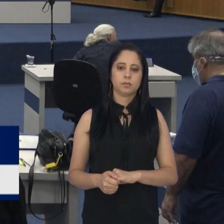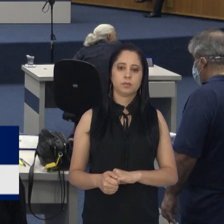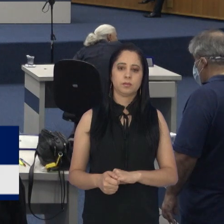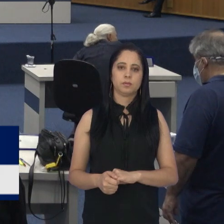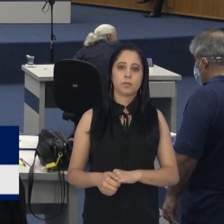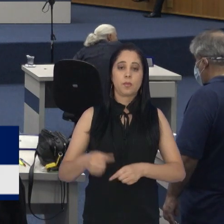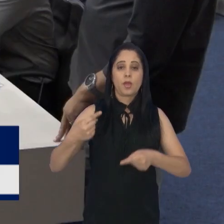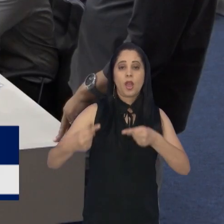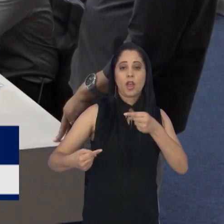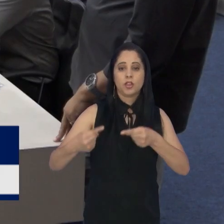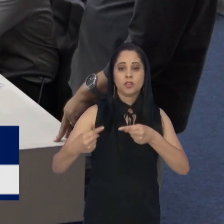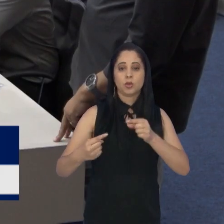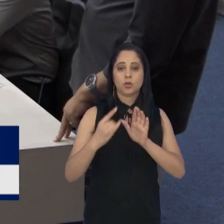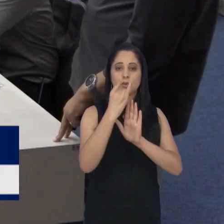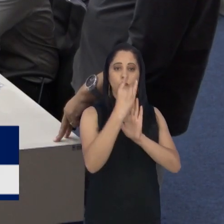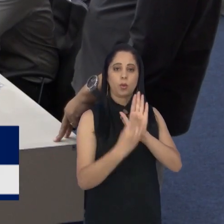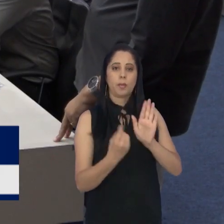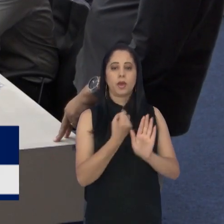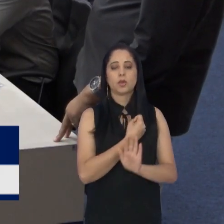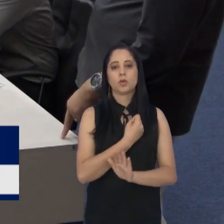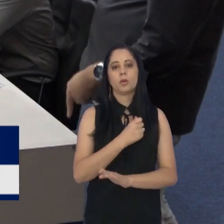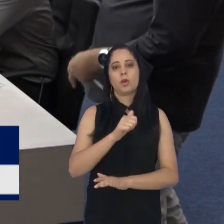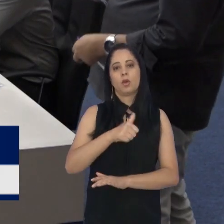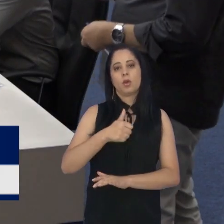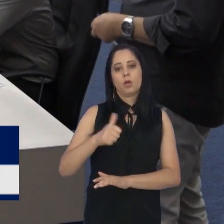Em discussão, o processo número